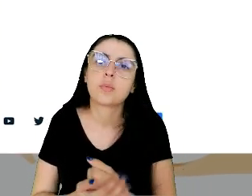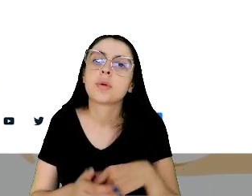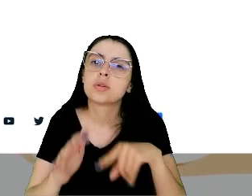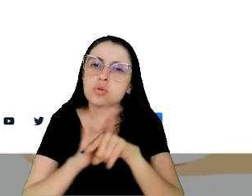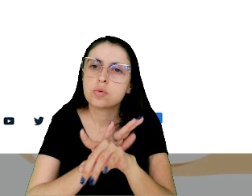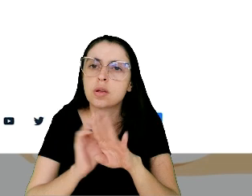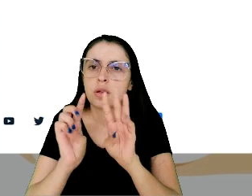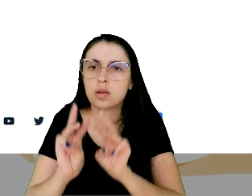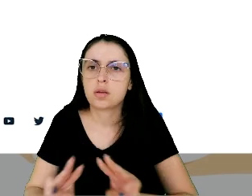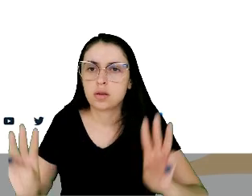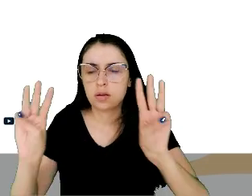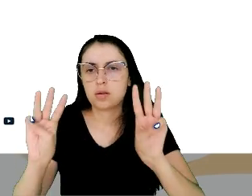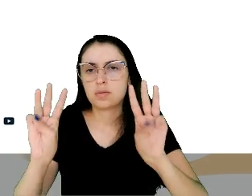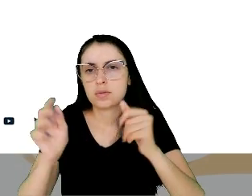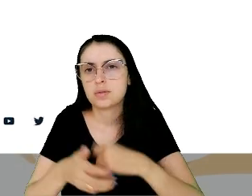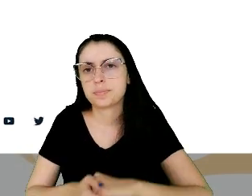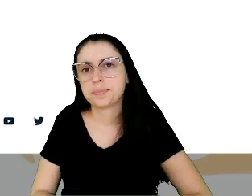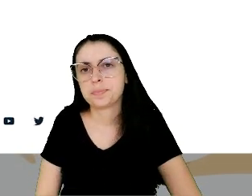endereço